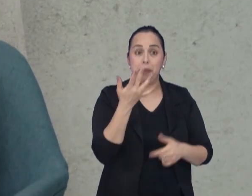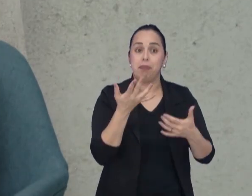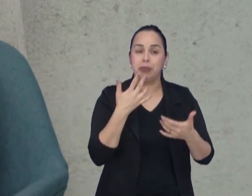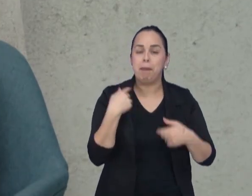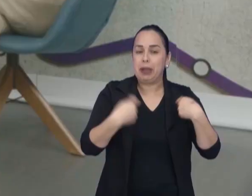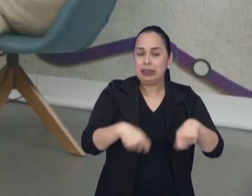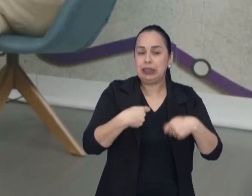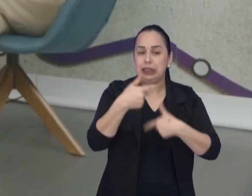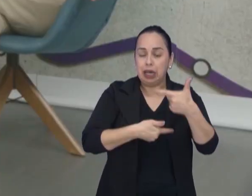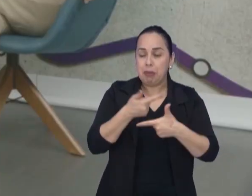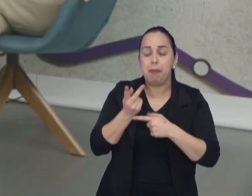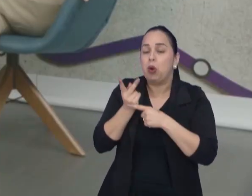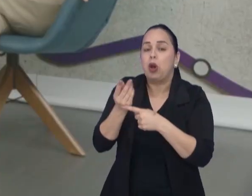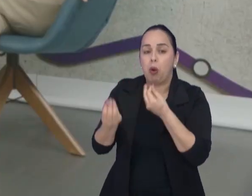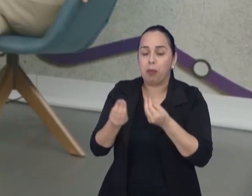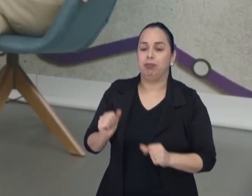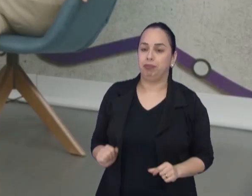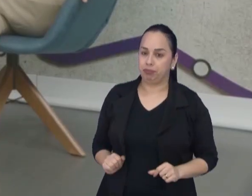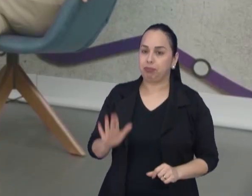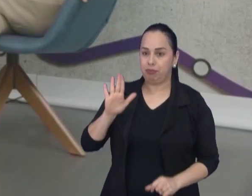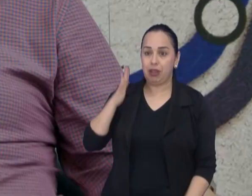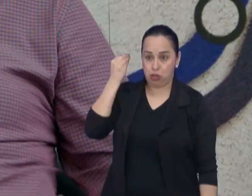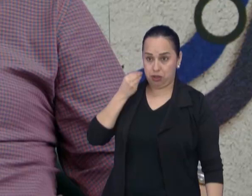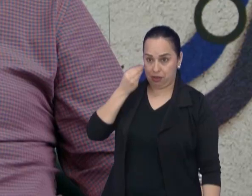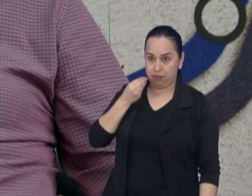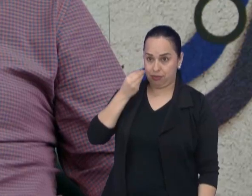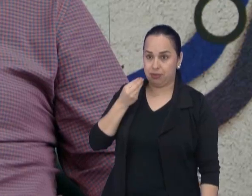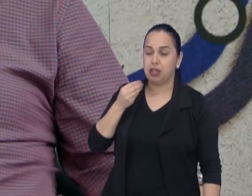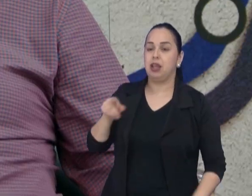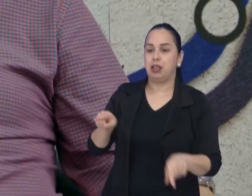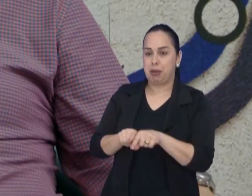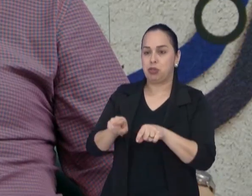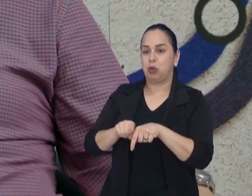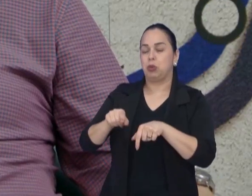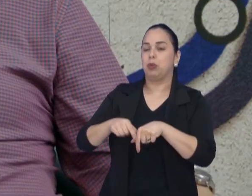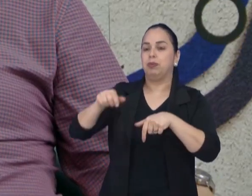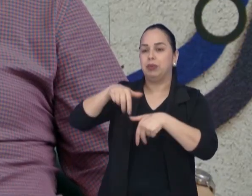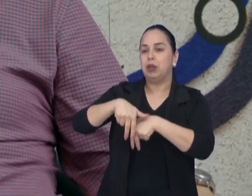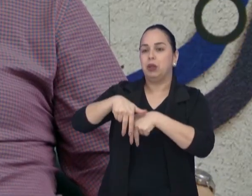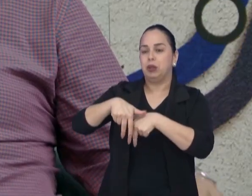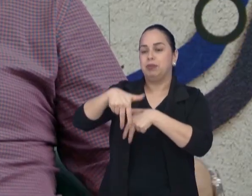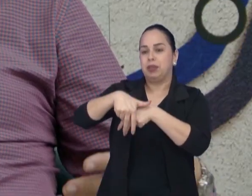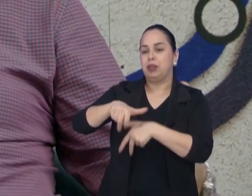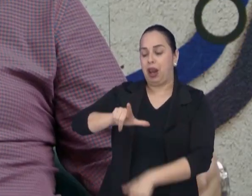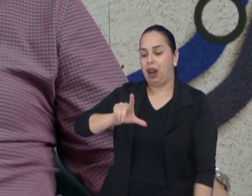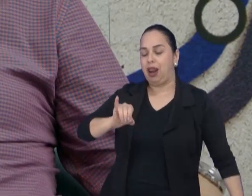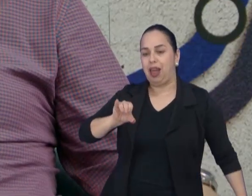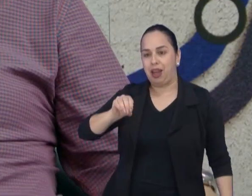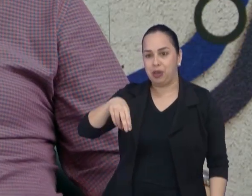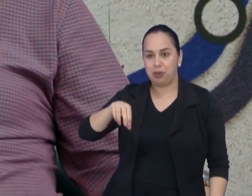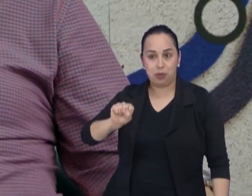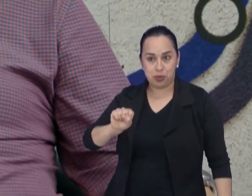né? Exato. Por experiência própria, até eu sou do Lions Club também, e a gente faz essas festas também em determinados